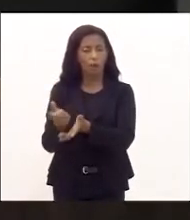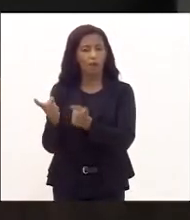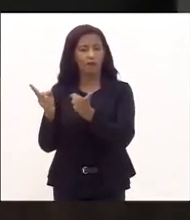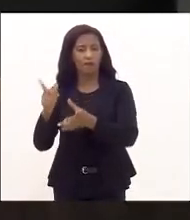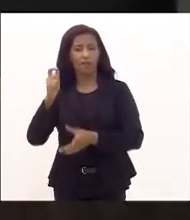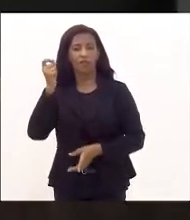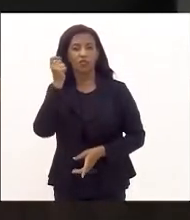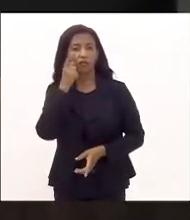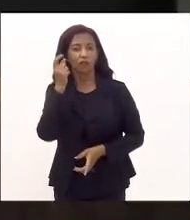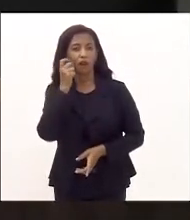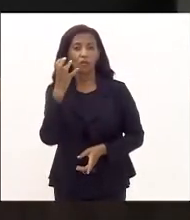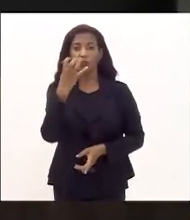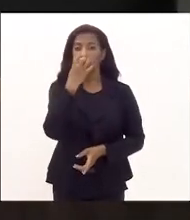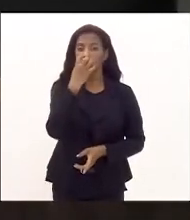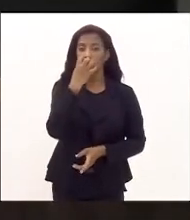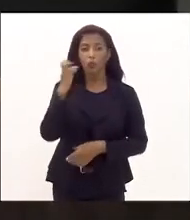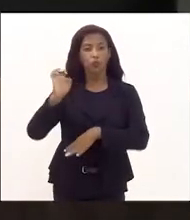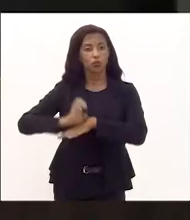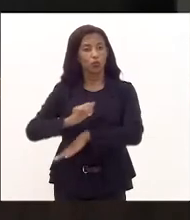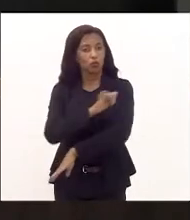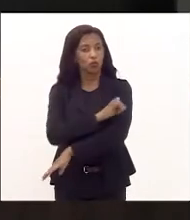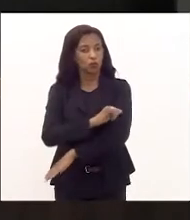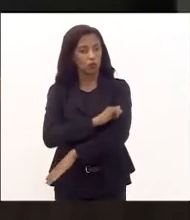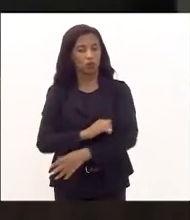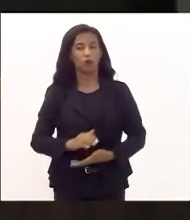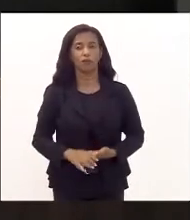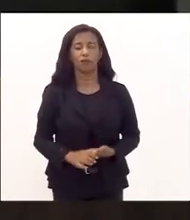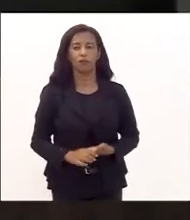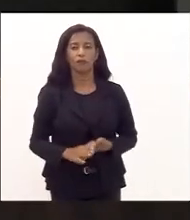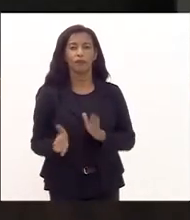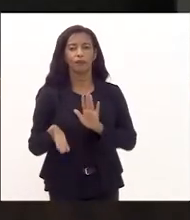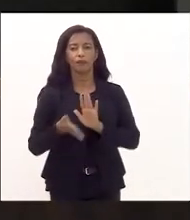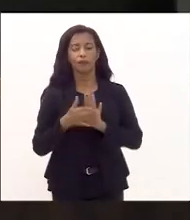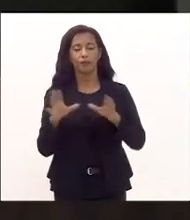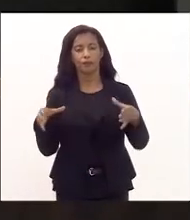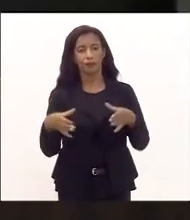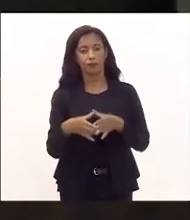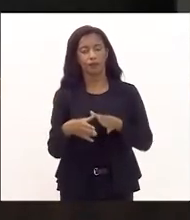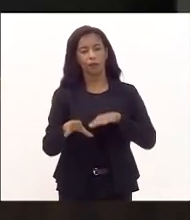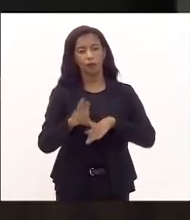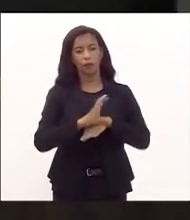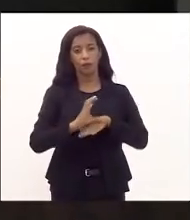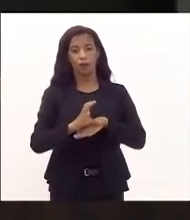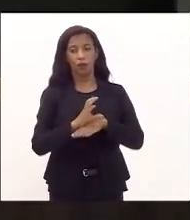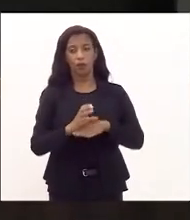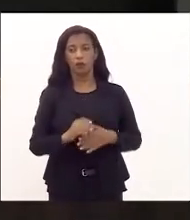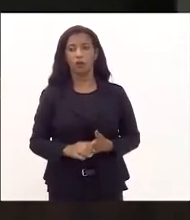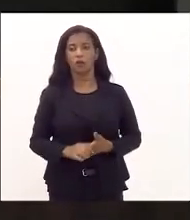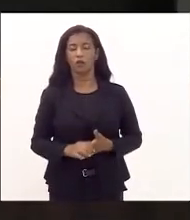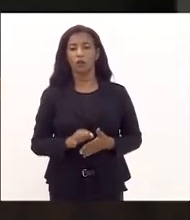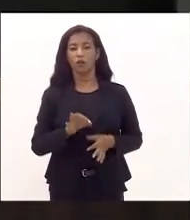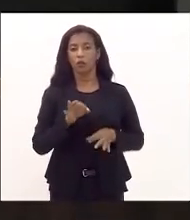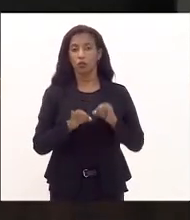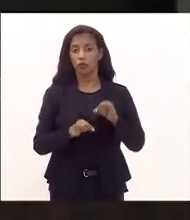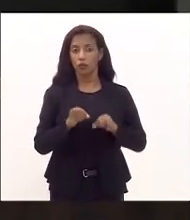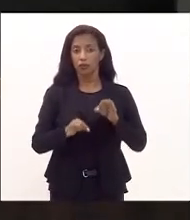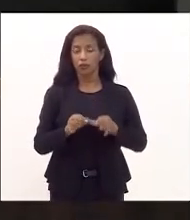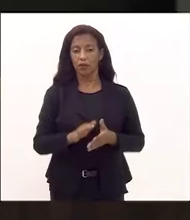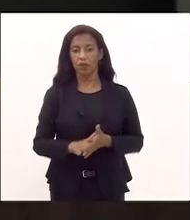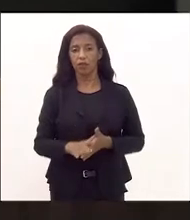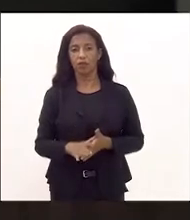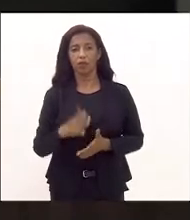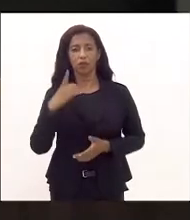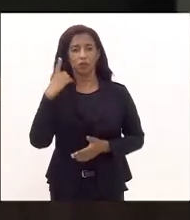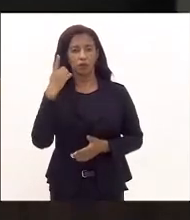gatos domésticos, no âmbito do Estado do Rio de Janeiro. Parecer da Comissão de Constituição e Justiça pela juridicidade,